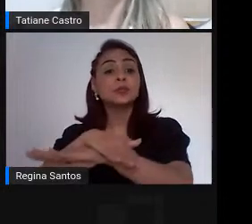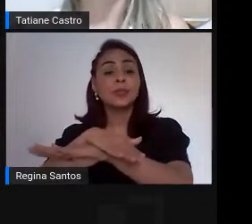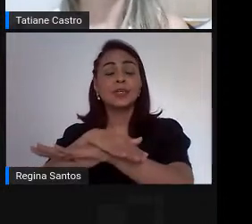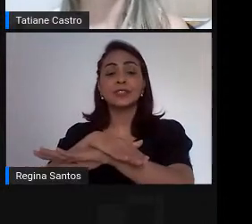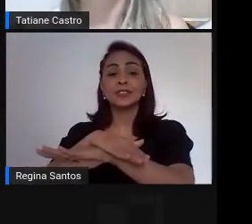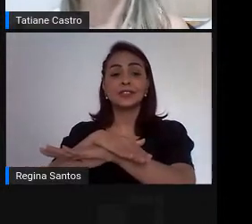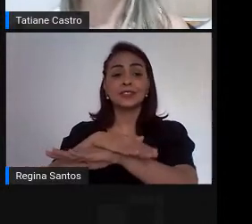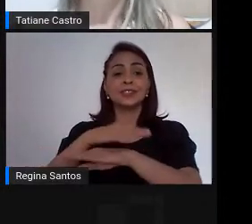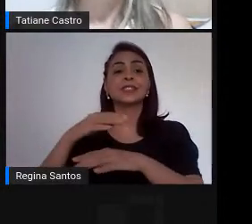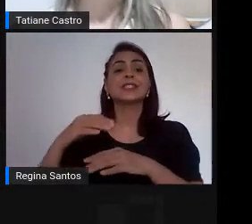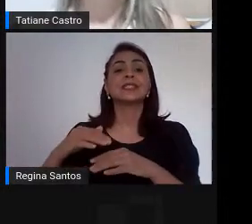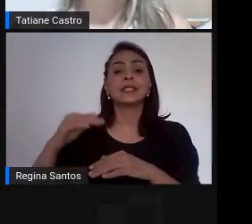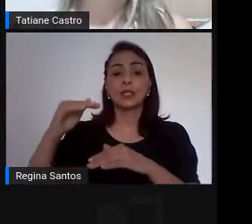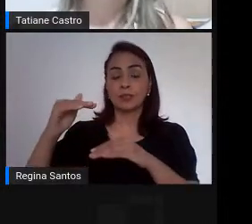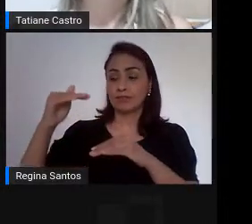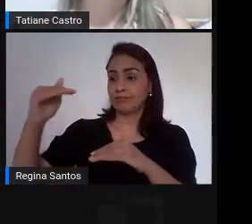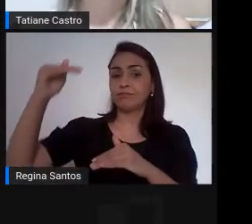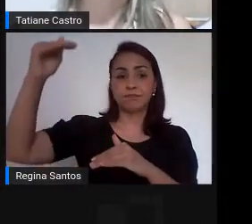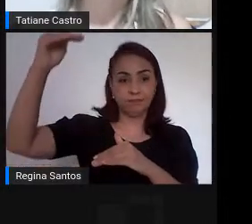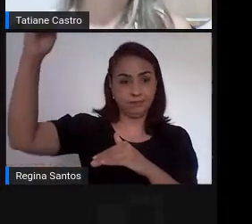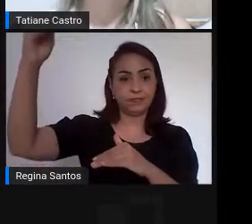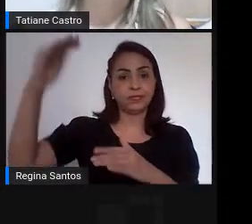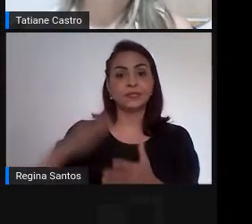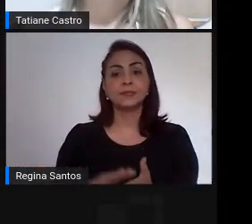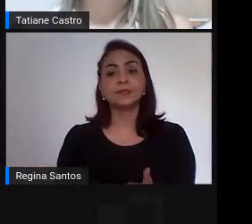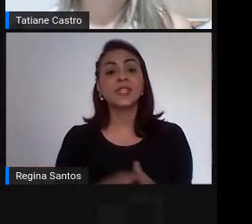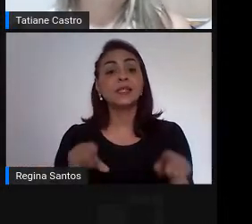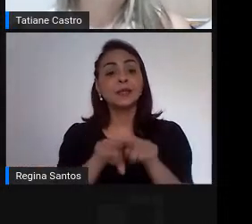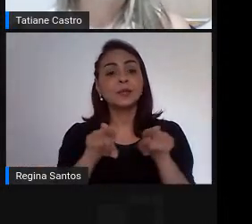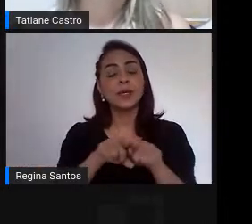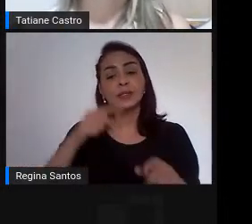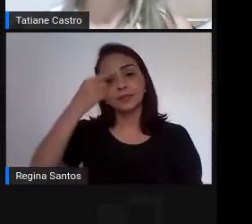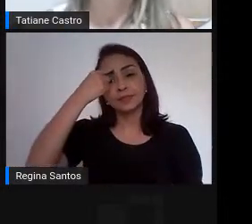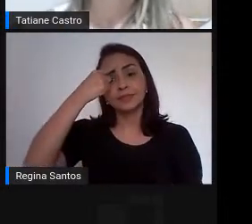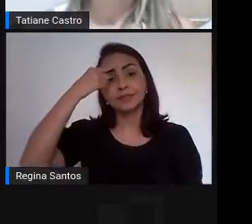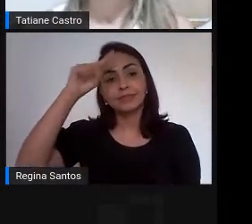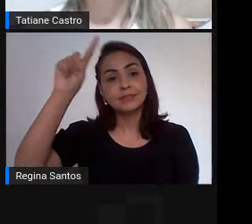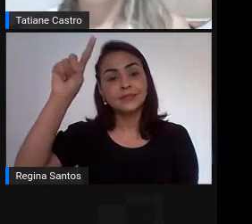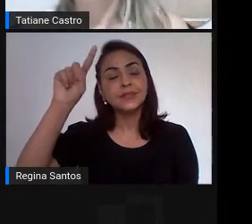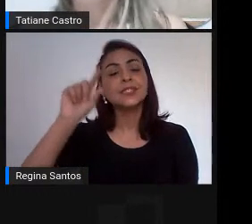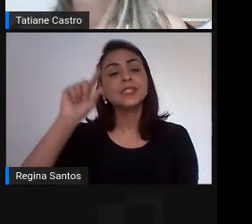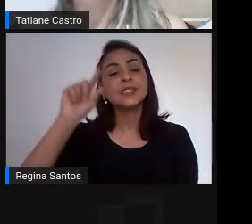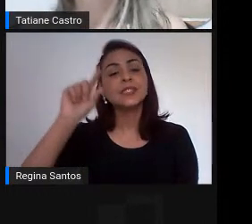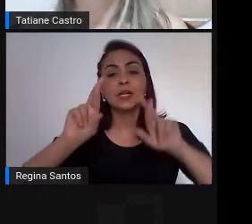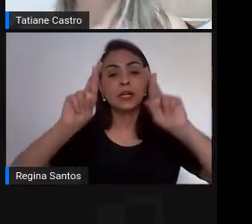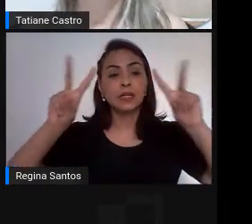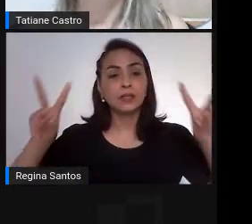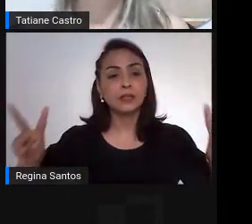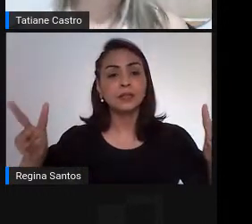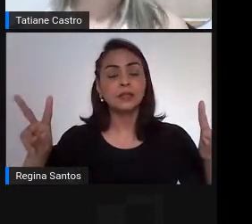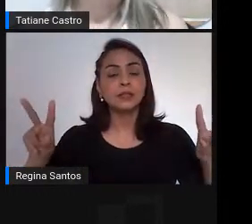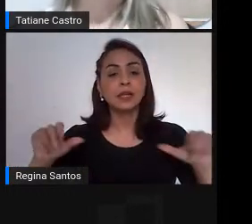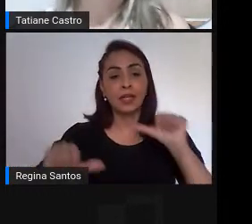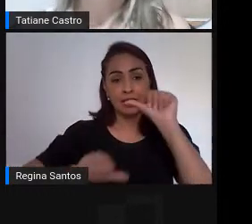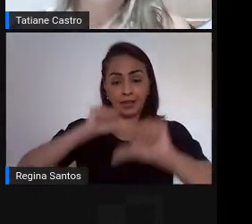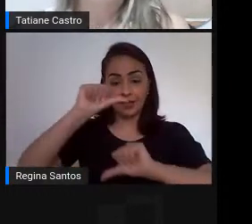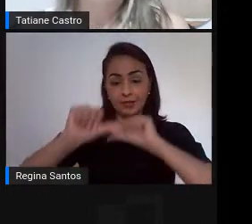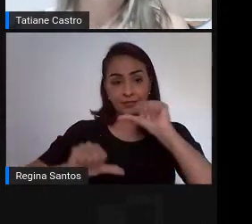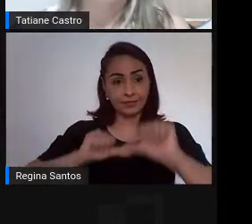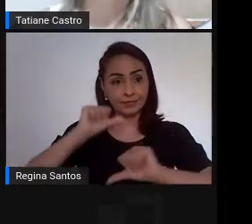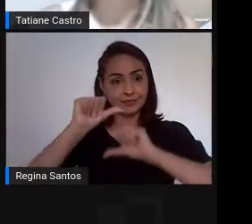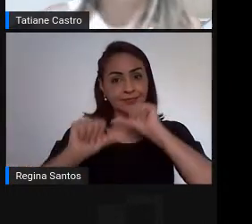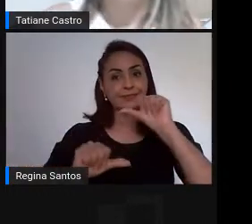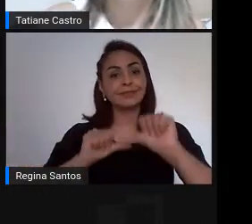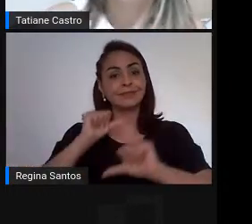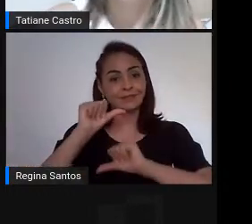essa produção curricular. E trabalhamos com a ideia da diferença entre reforma e mudança, né? Nós vamos ver